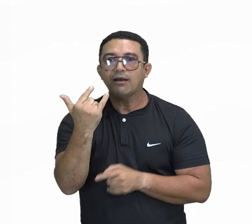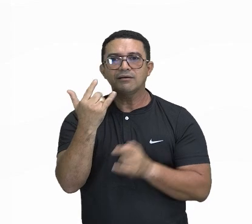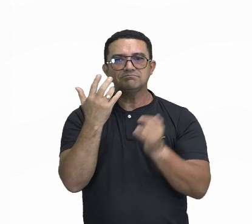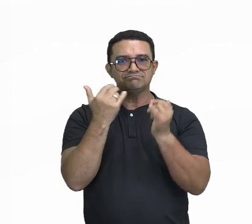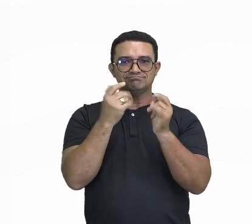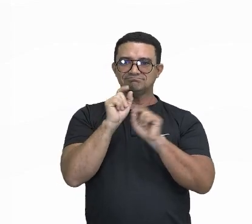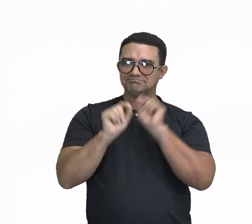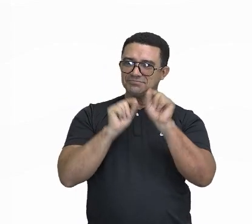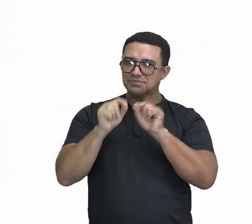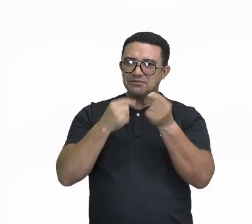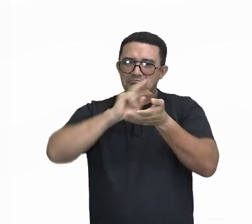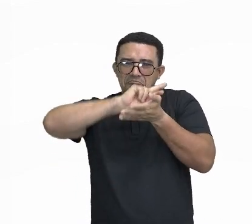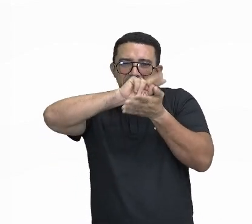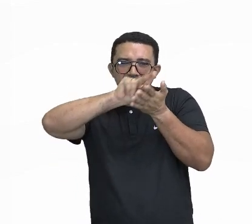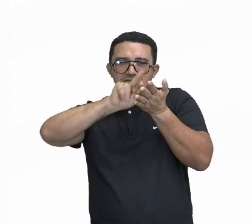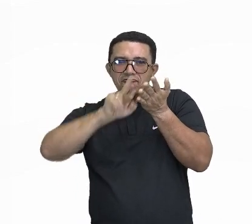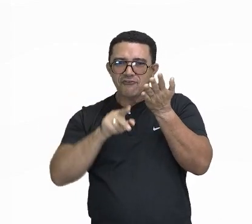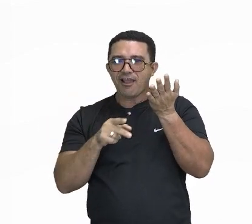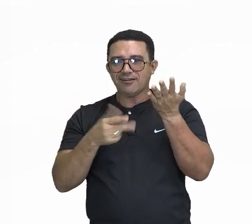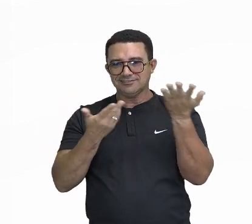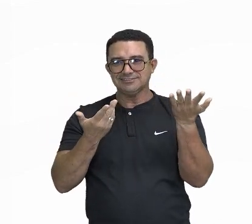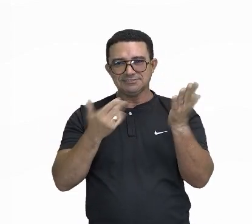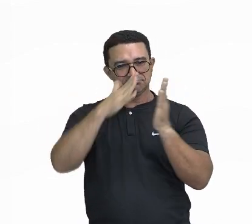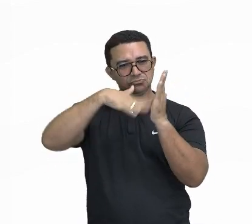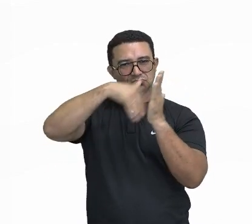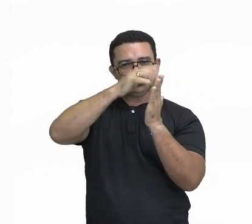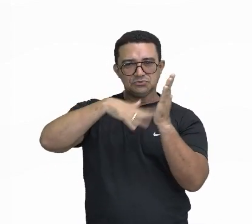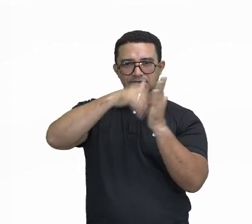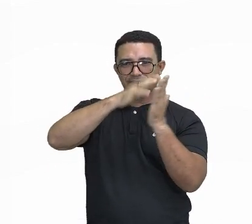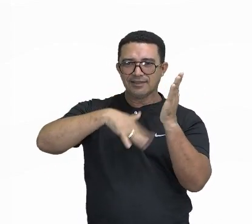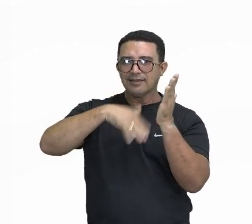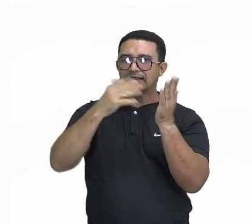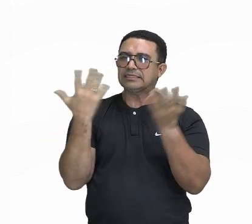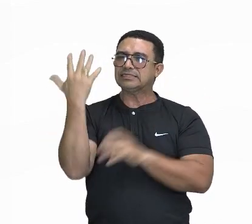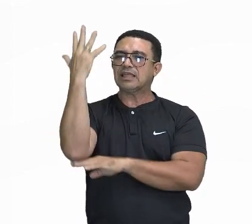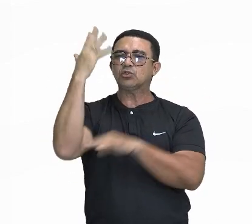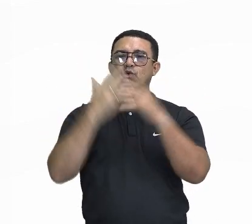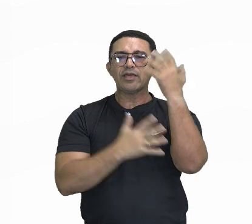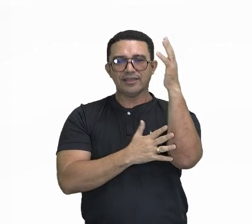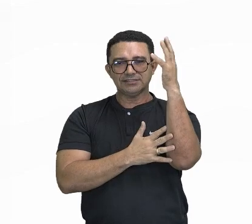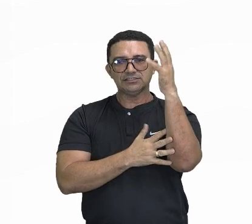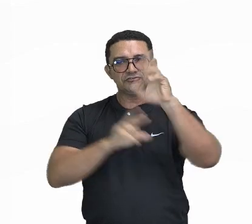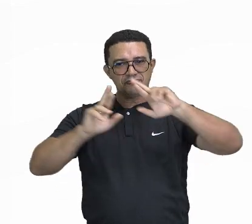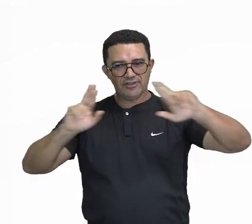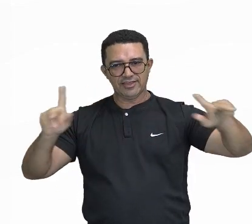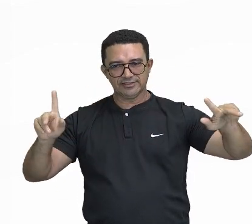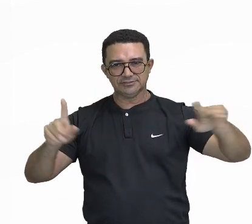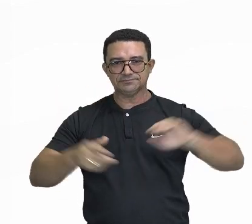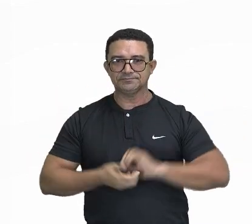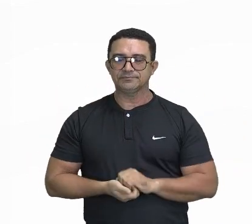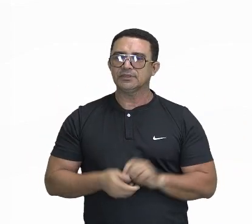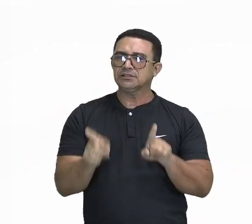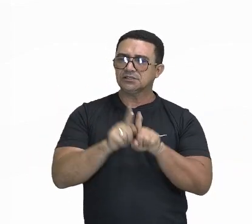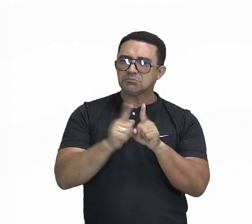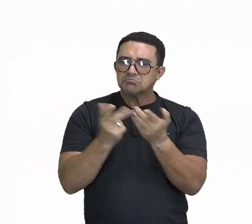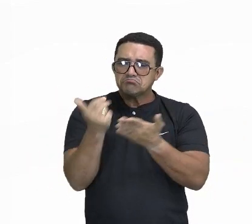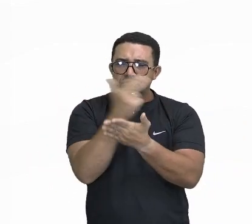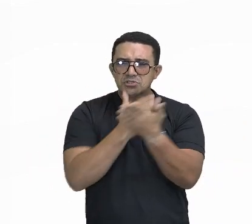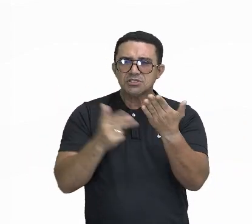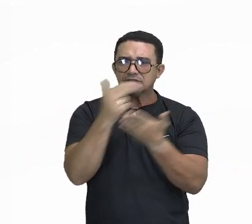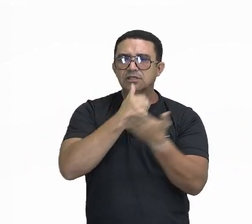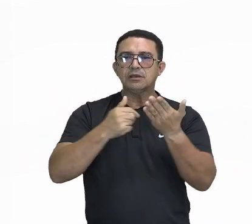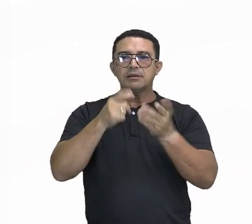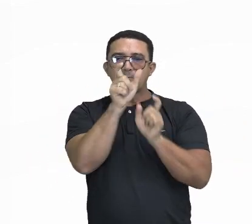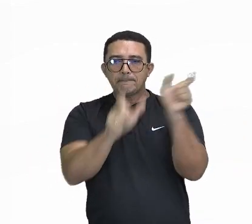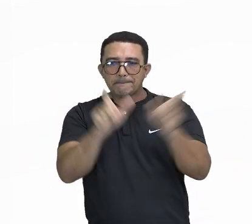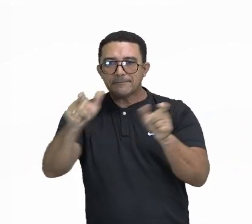disfarce de frutas suntuosas e vários objetos de natureza morta. Além de ele retratar pessoas, também esse artista ele